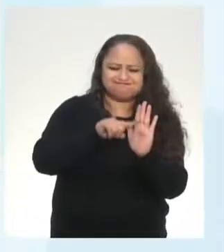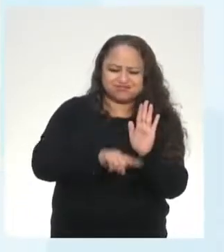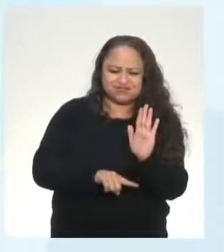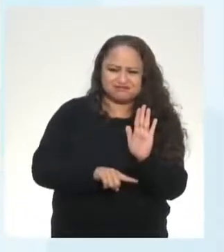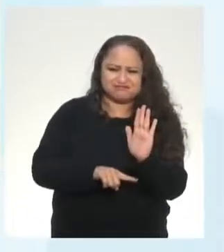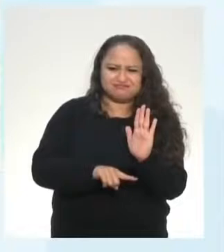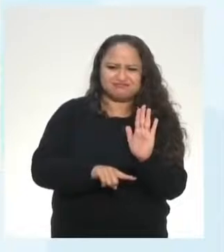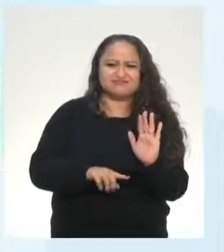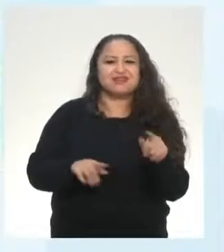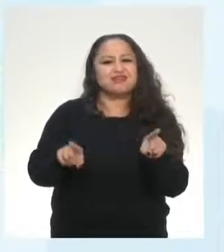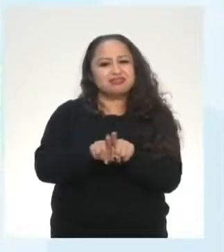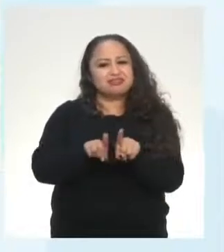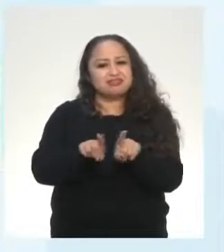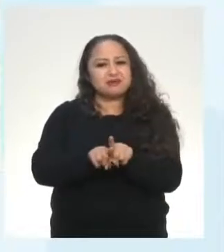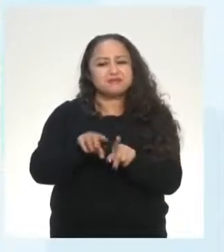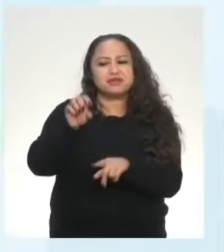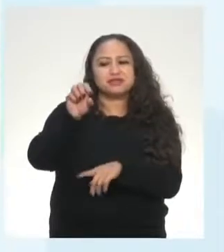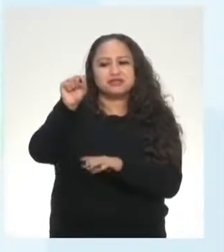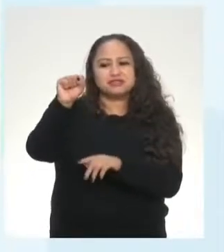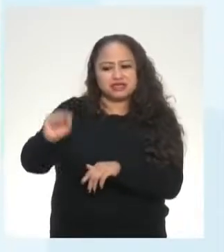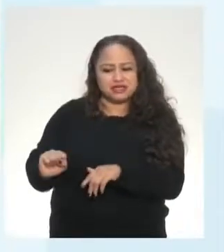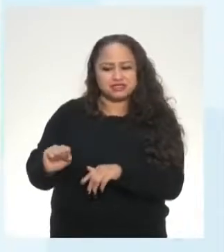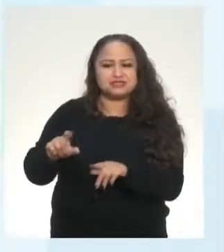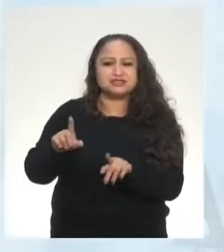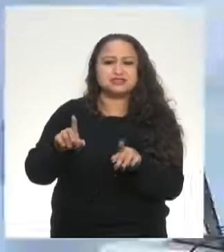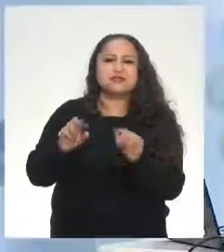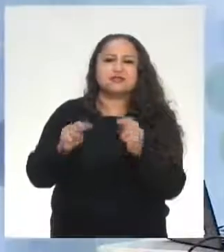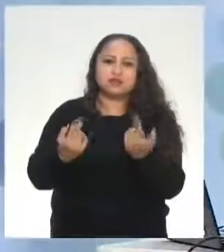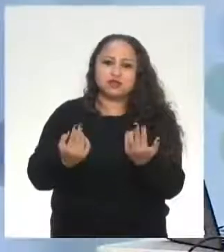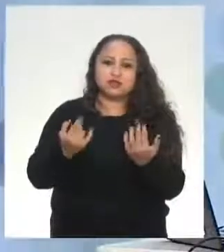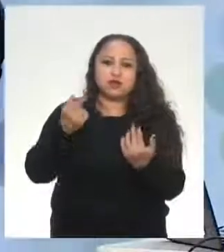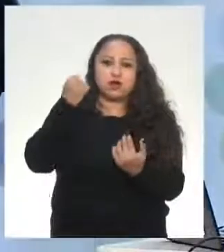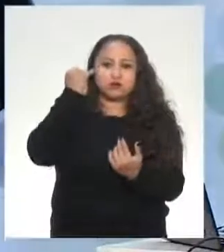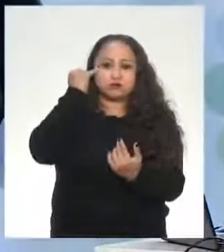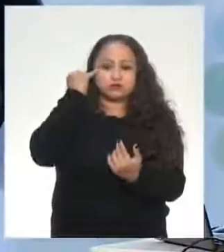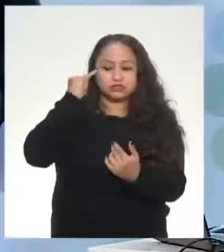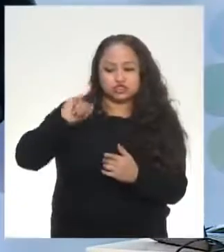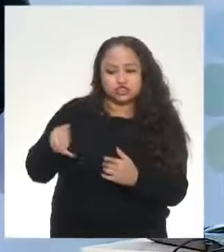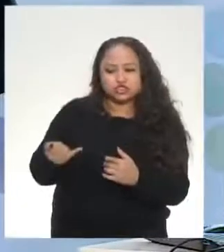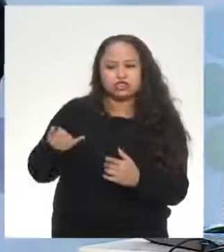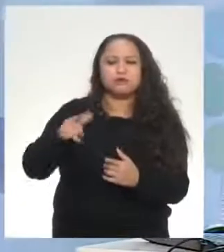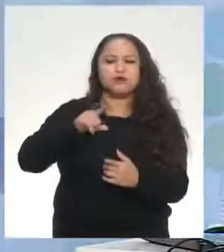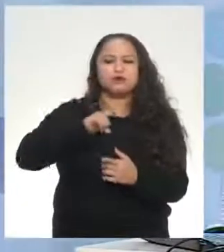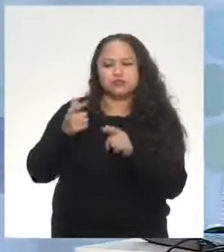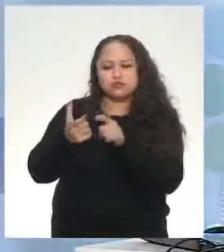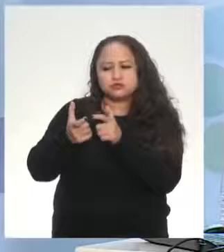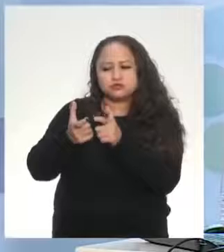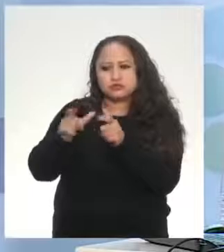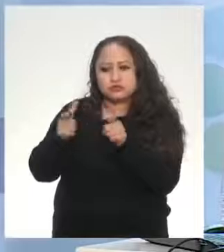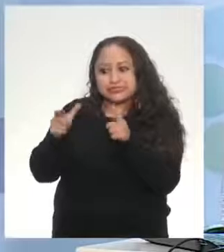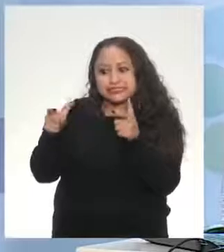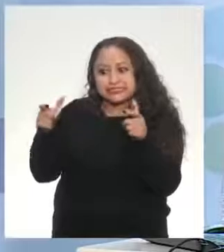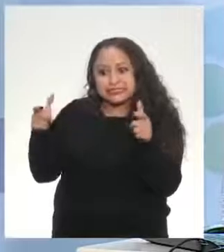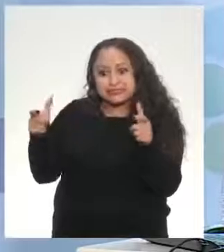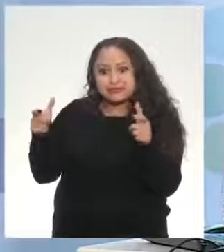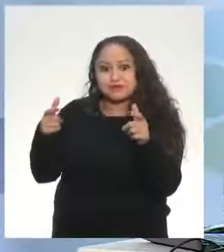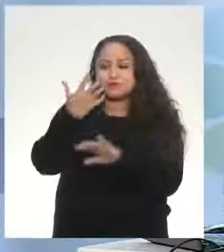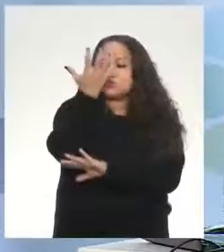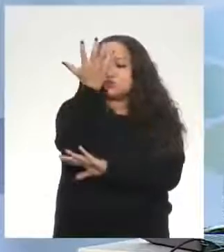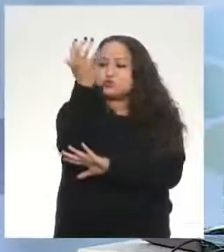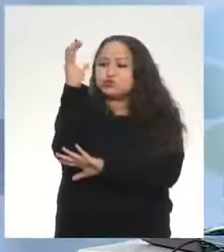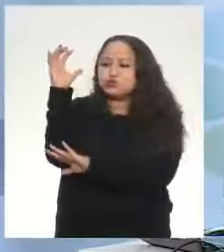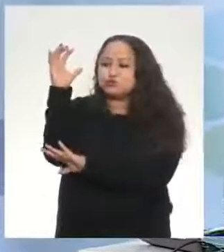Ásia a gente está vendo aí também o Japão, que também tem um contingente populacional, né, um crescimento vegetativo,